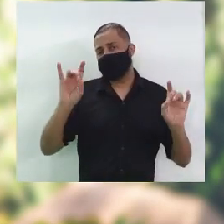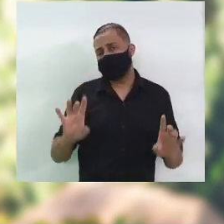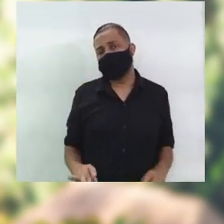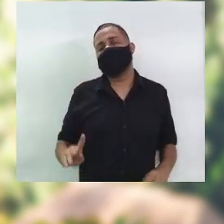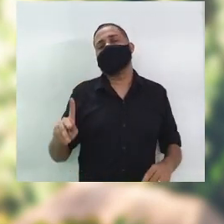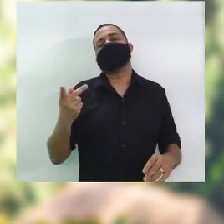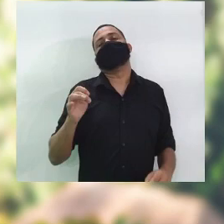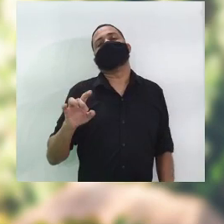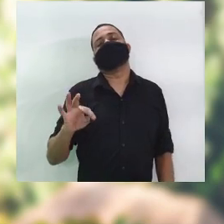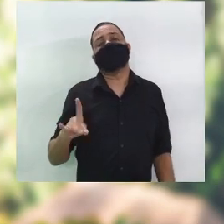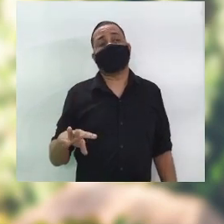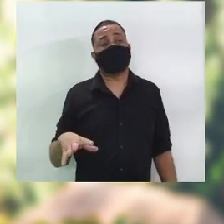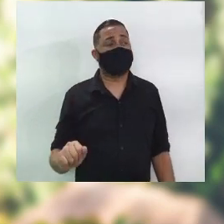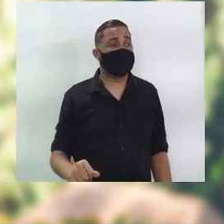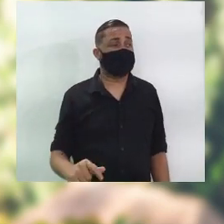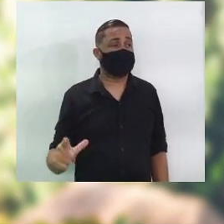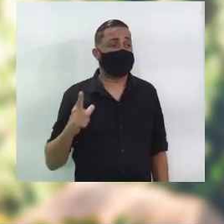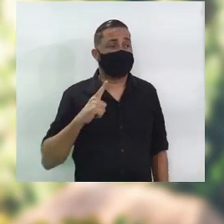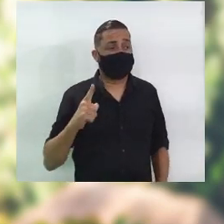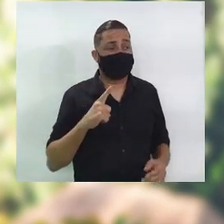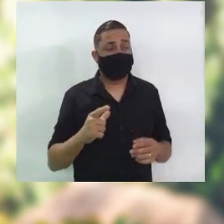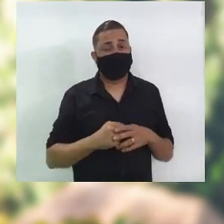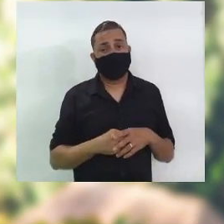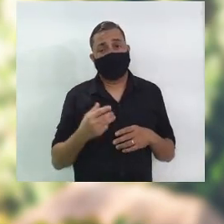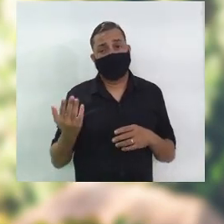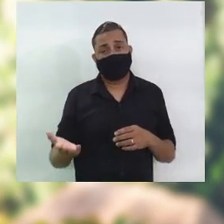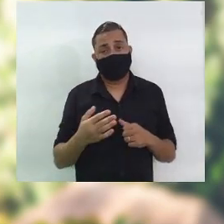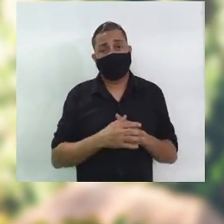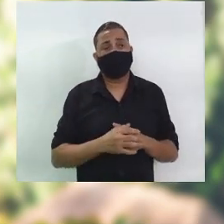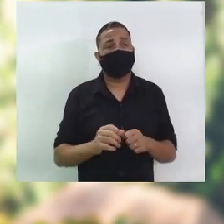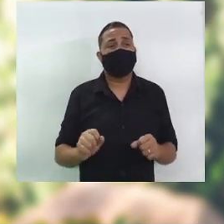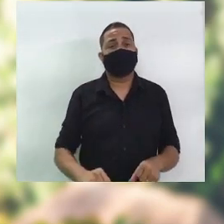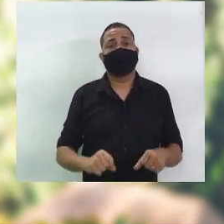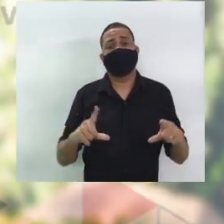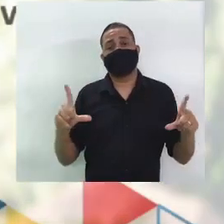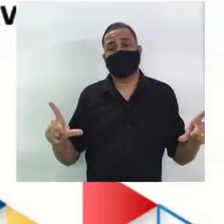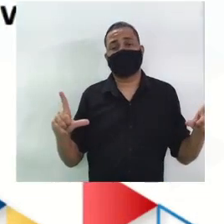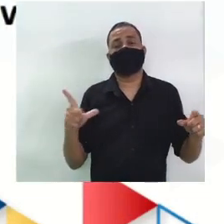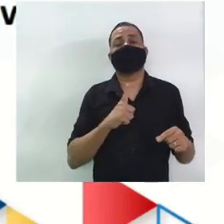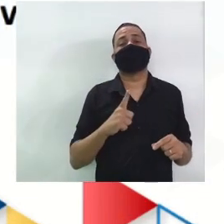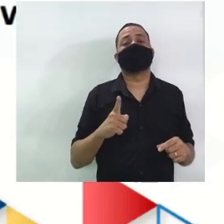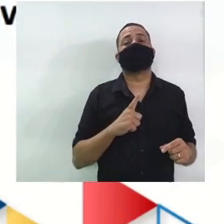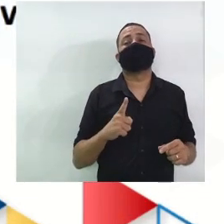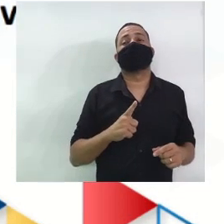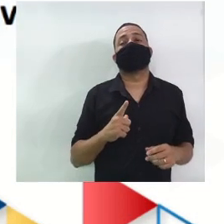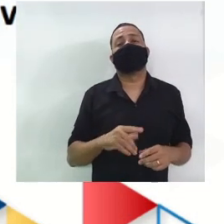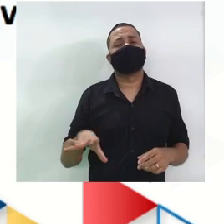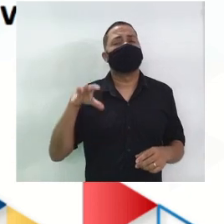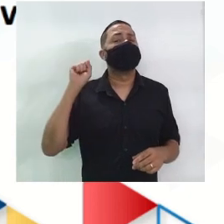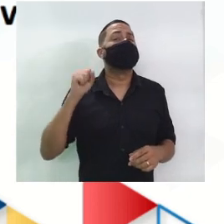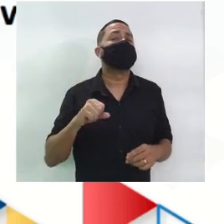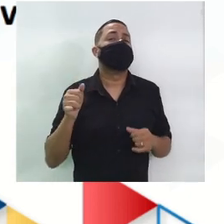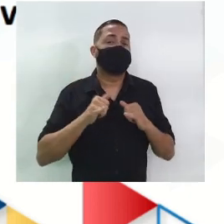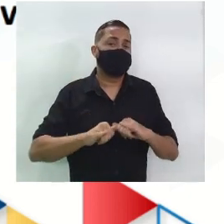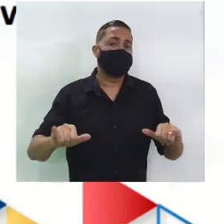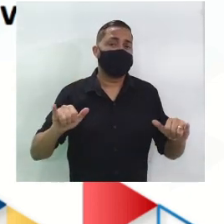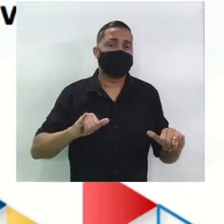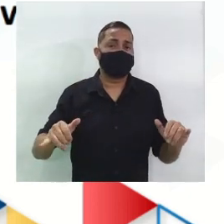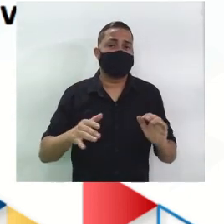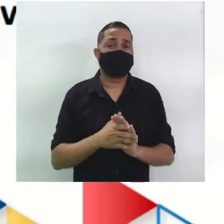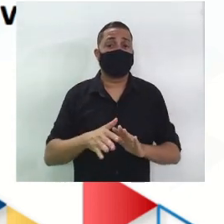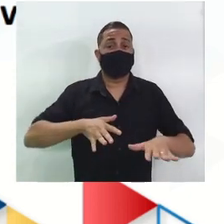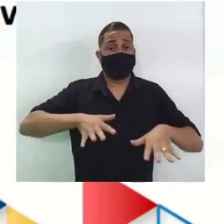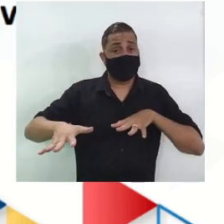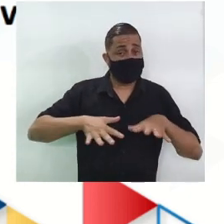Hare Krishna. E ainda trago mais para vocês. Na tela, nós temos aqui, escutem só essa informação,